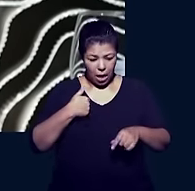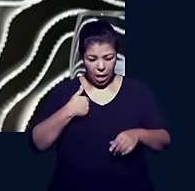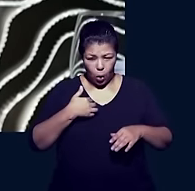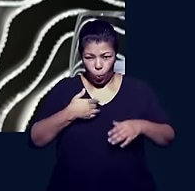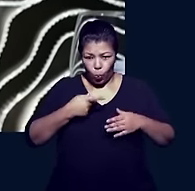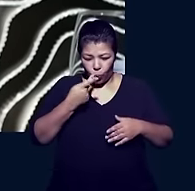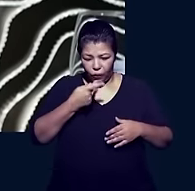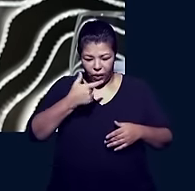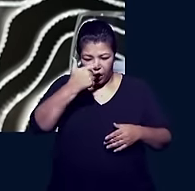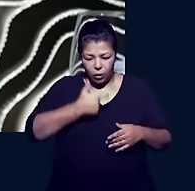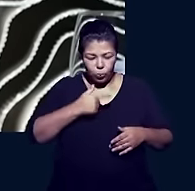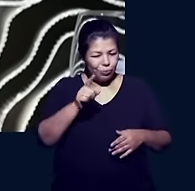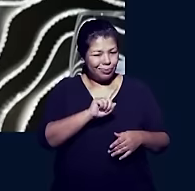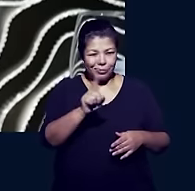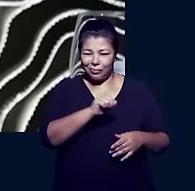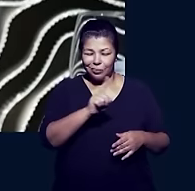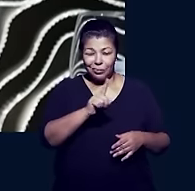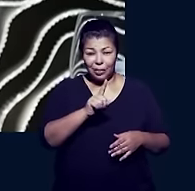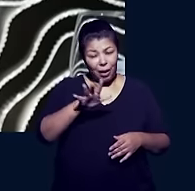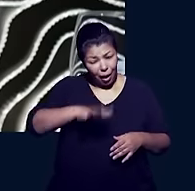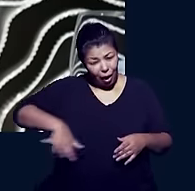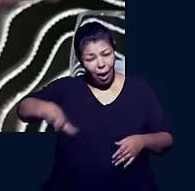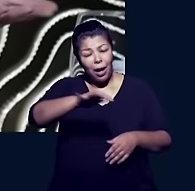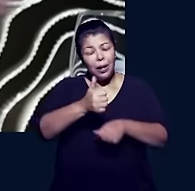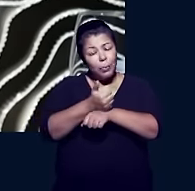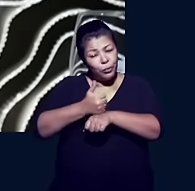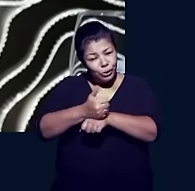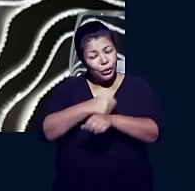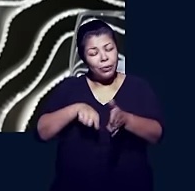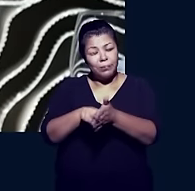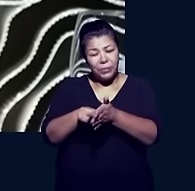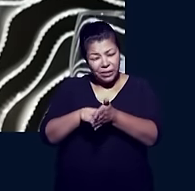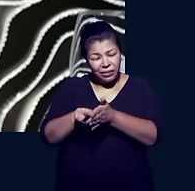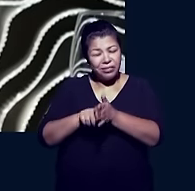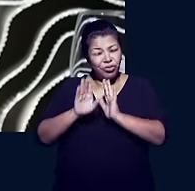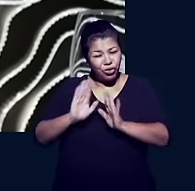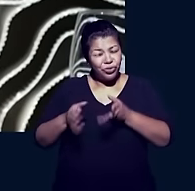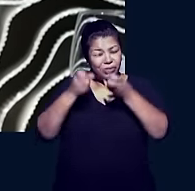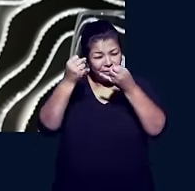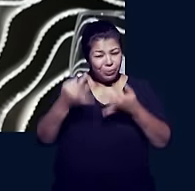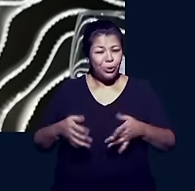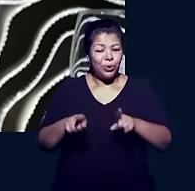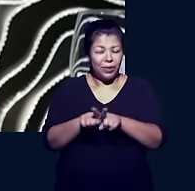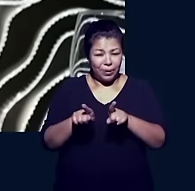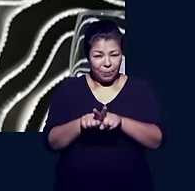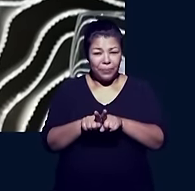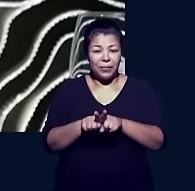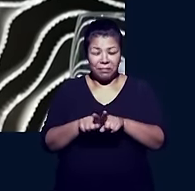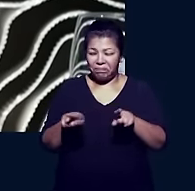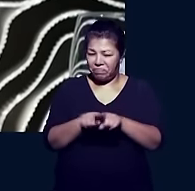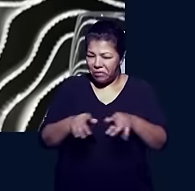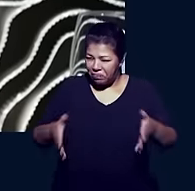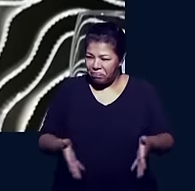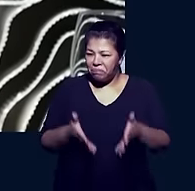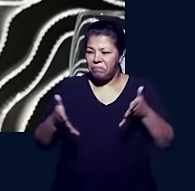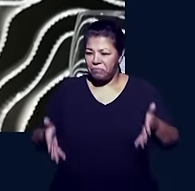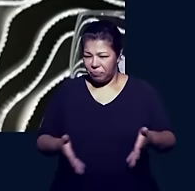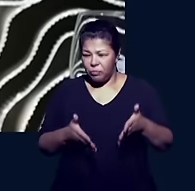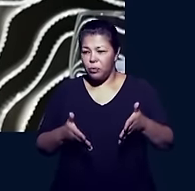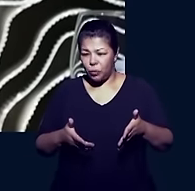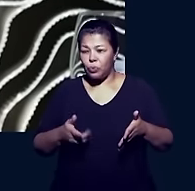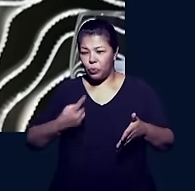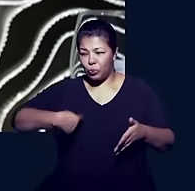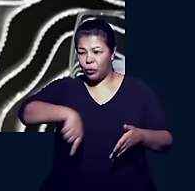setor que que preveem isso isso tem implicação de crescimento de preservação do valor da nossa moeda de geração de